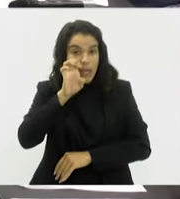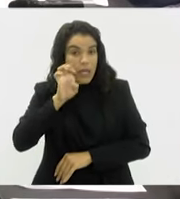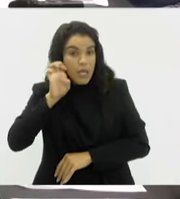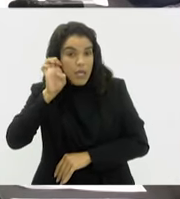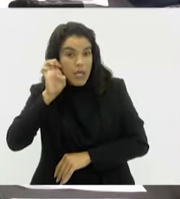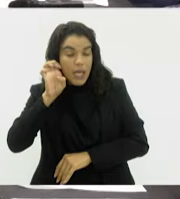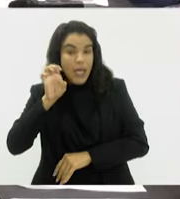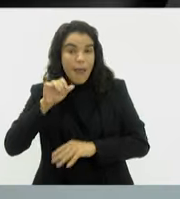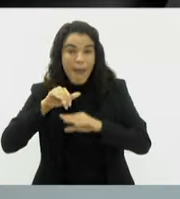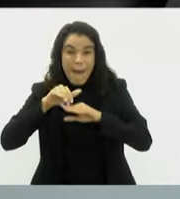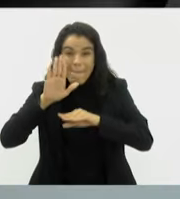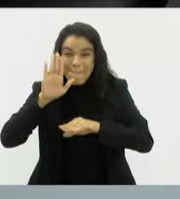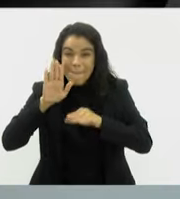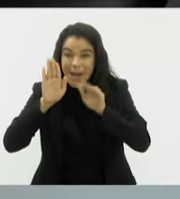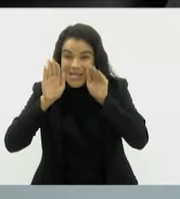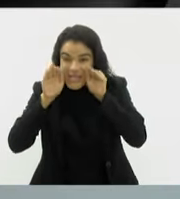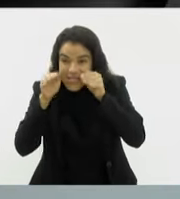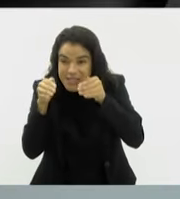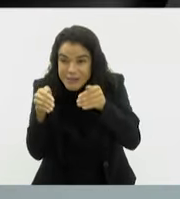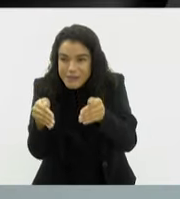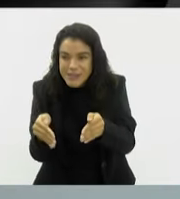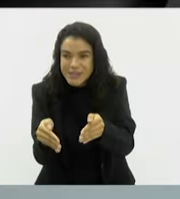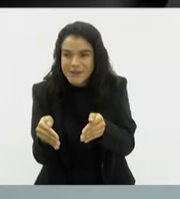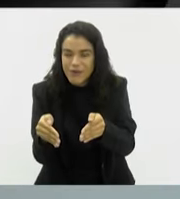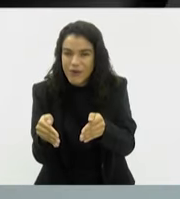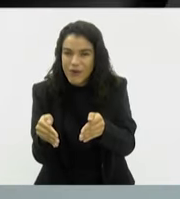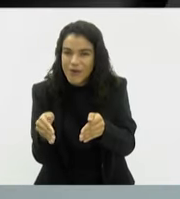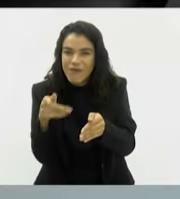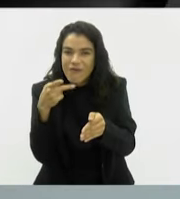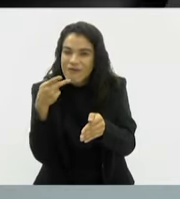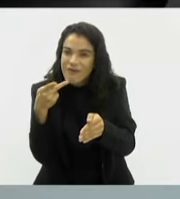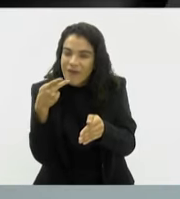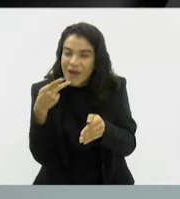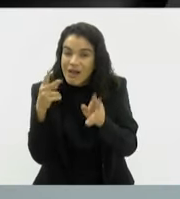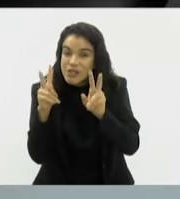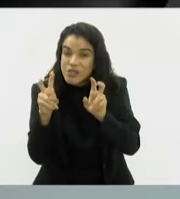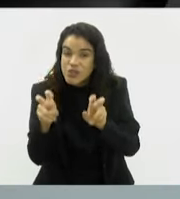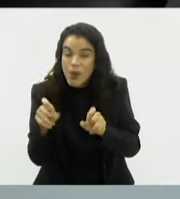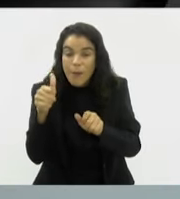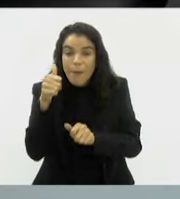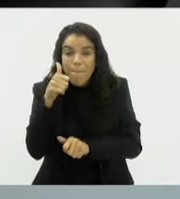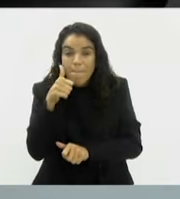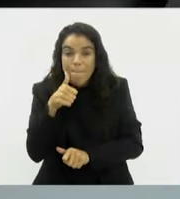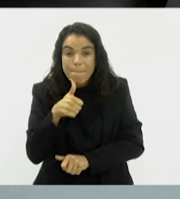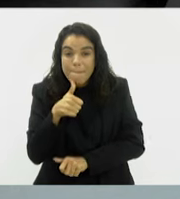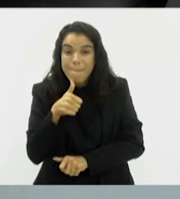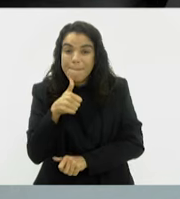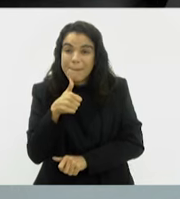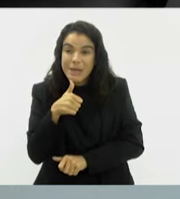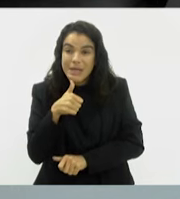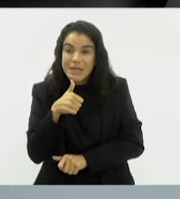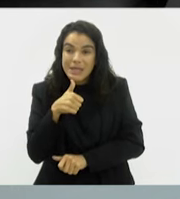é mais específica, porque ela só trata de mães especiais.